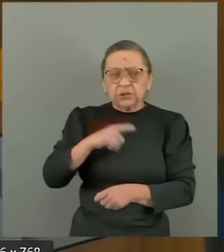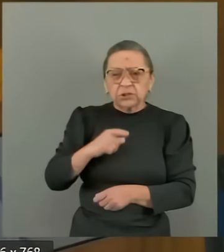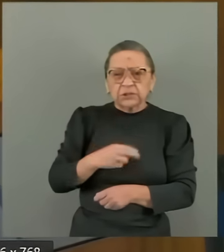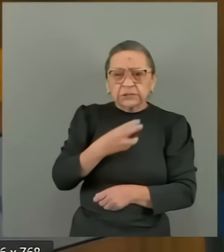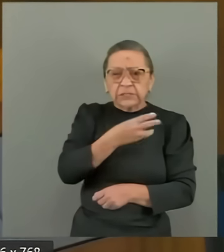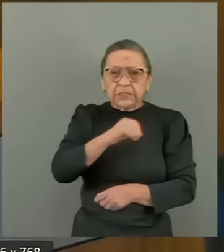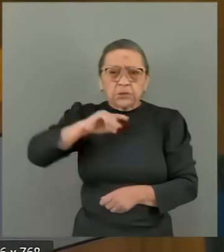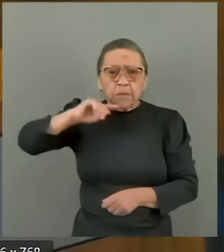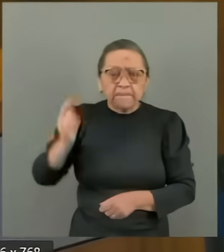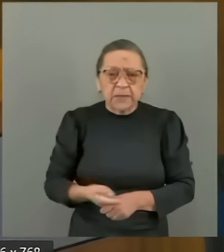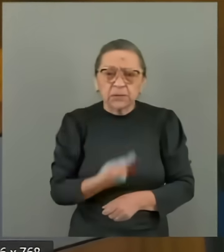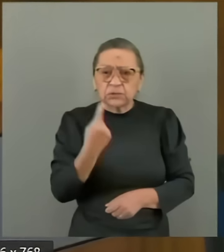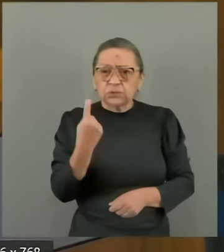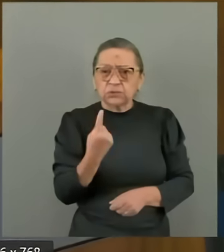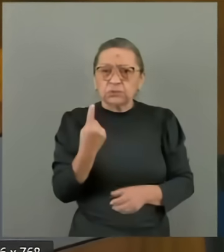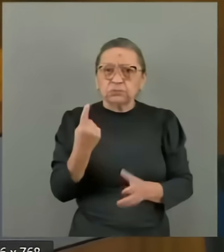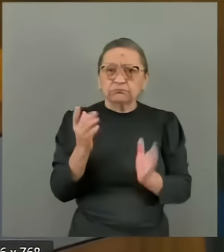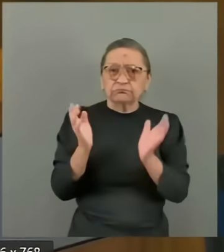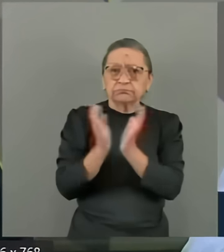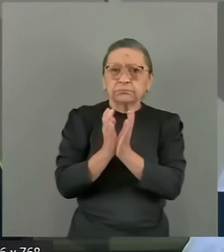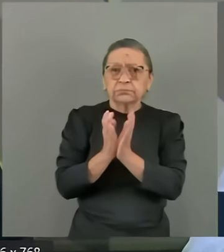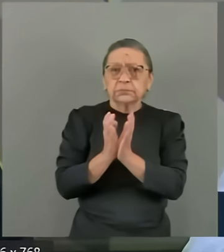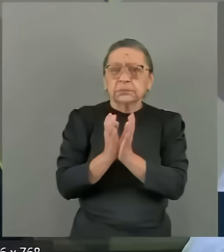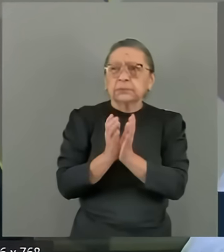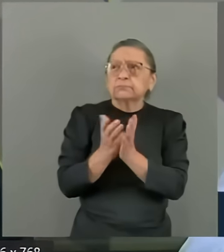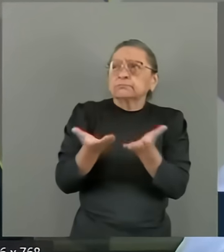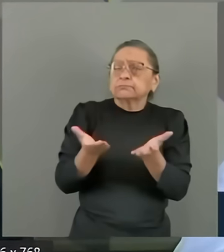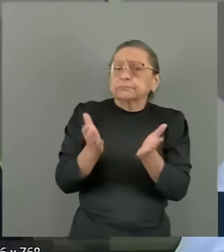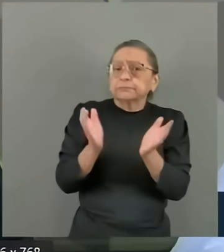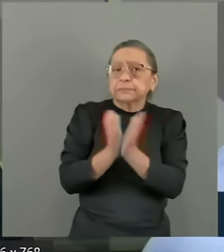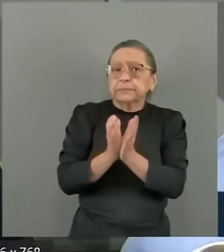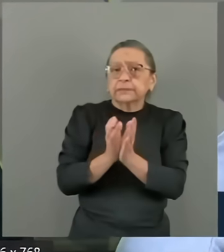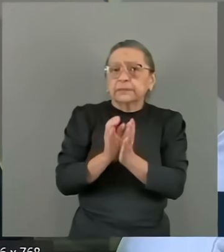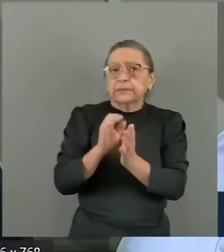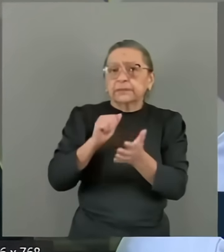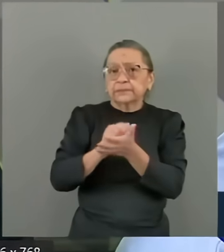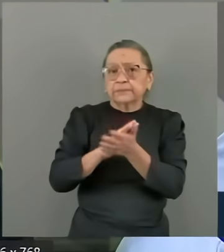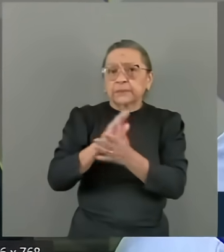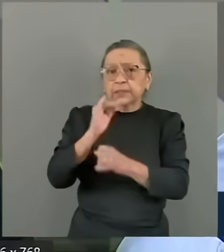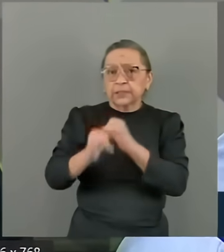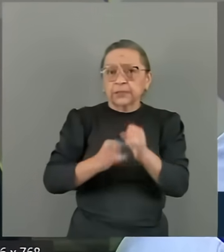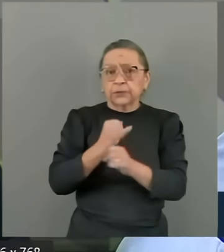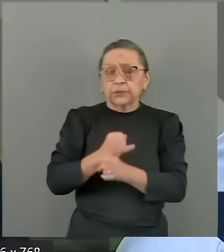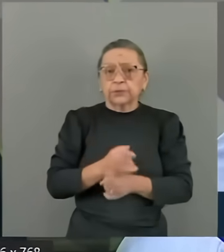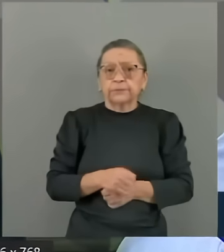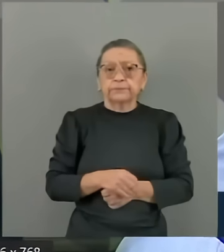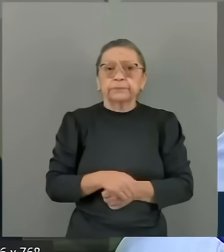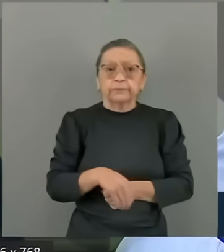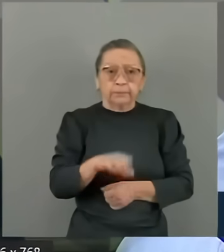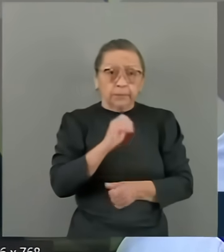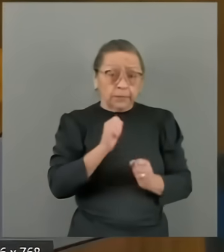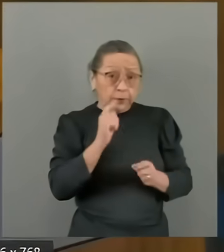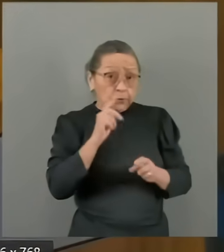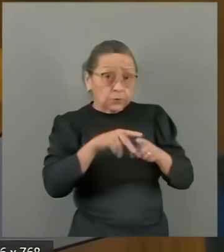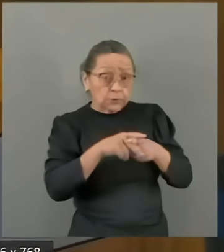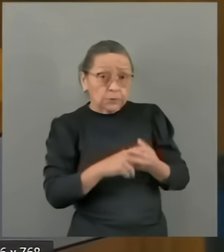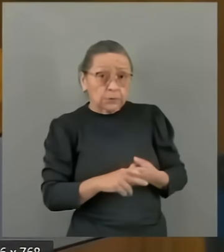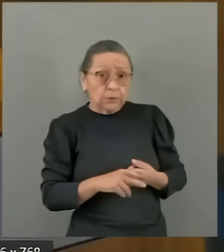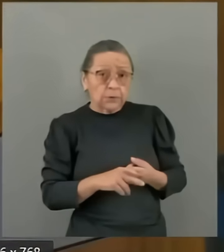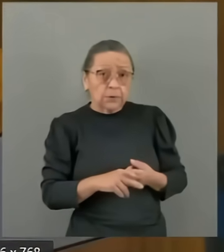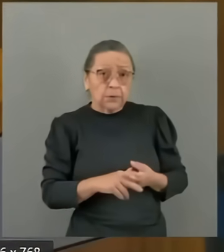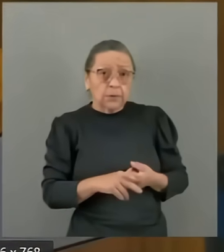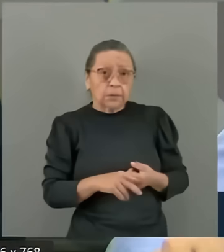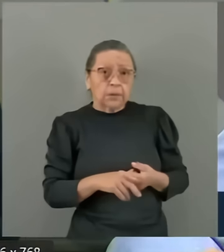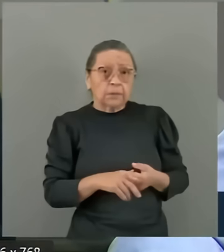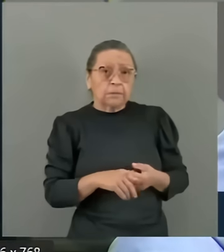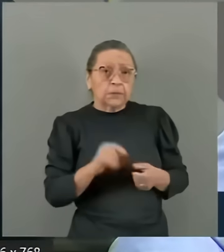fila, uma espécie de fila eletrônica que estava encoberta. Posso só fazer uma correção? Não, o senhor depois fala, por gentileza. Dá 1